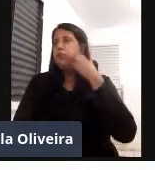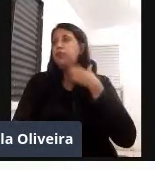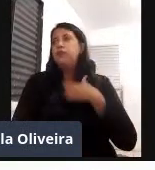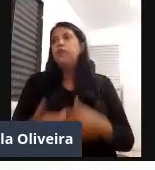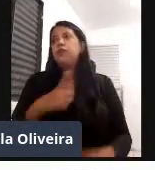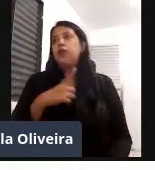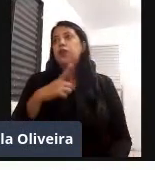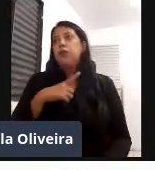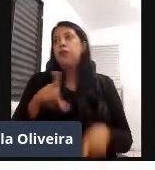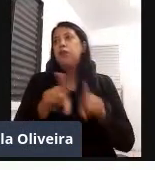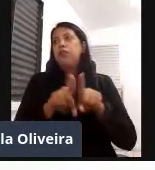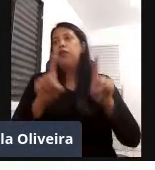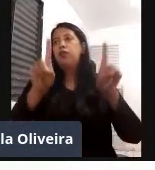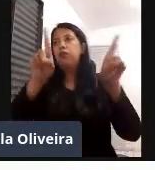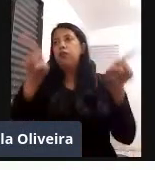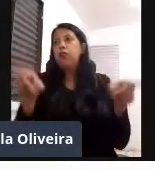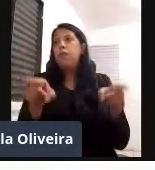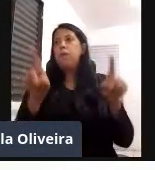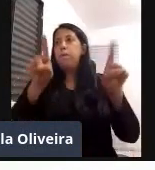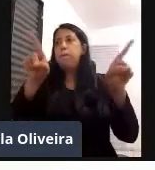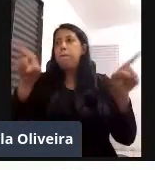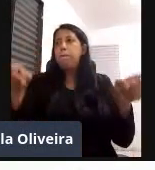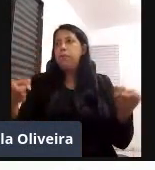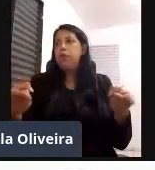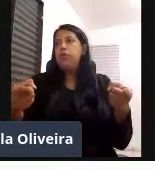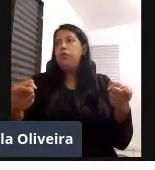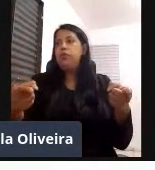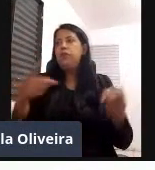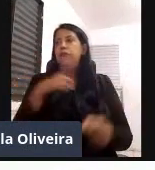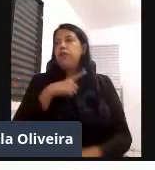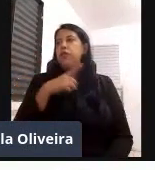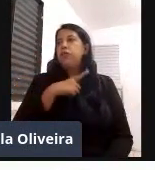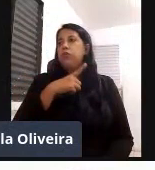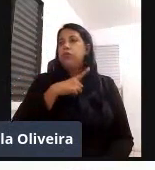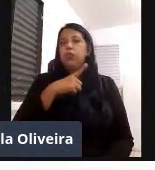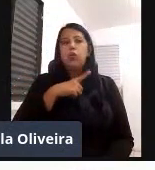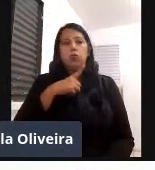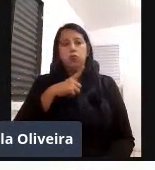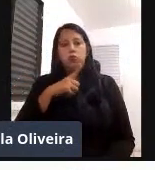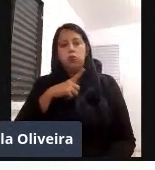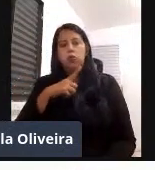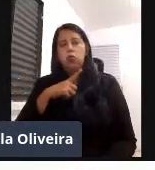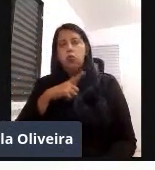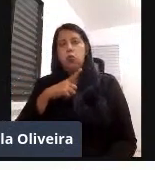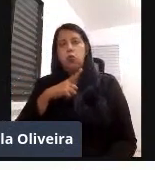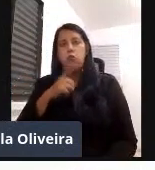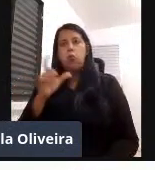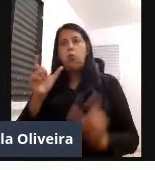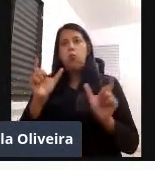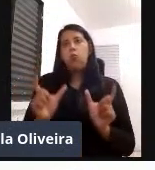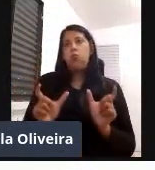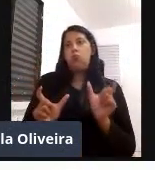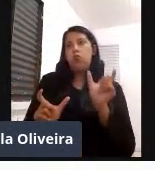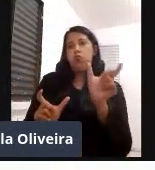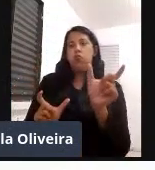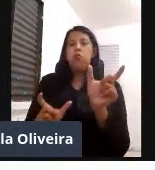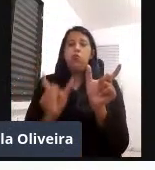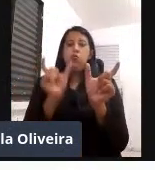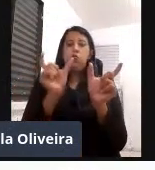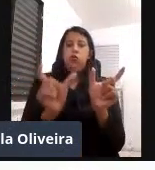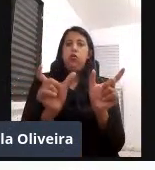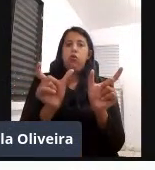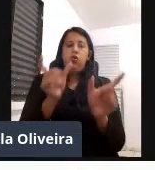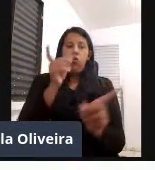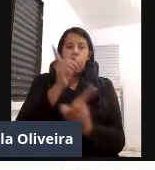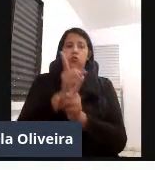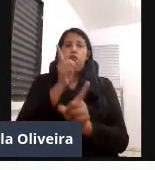os parênteses, que ele vai especificar a ordem na qual serão interpretados. Então, a